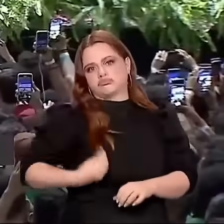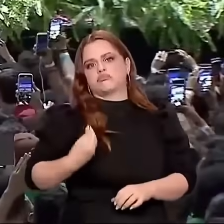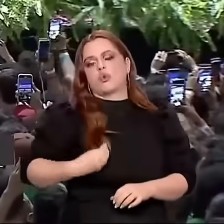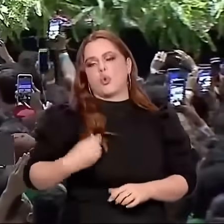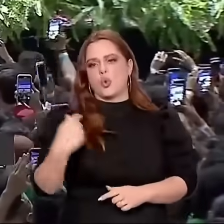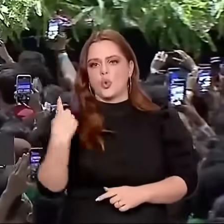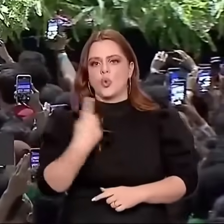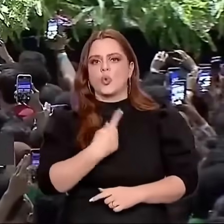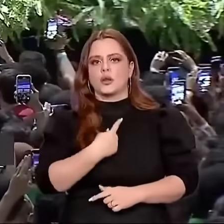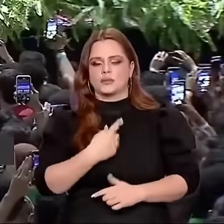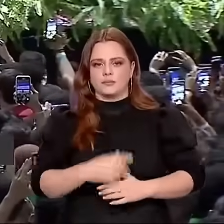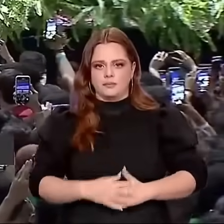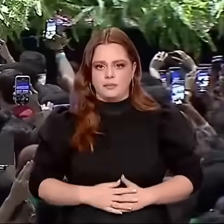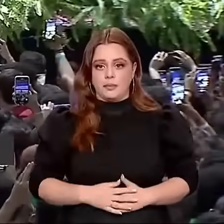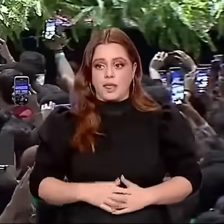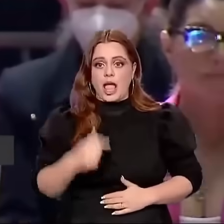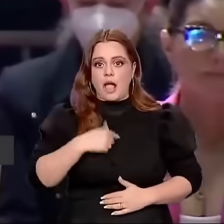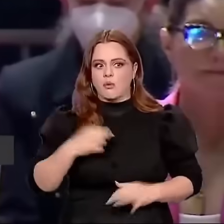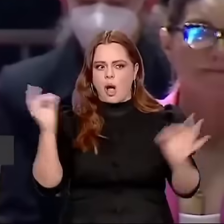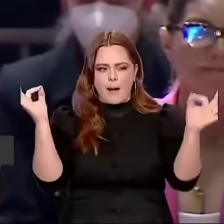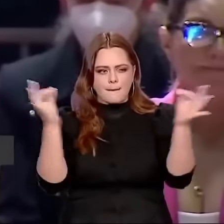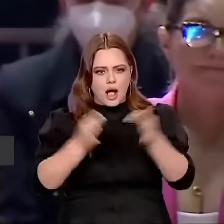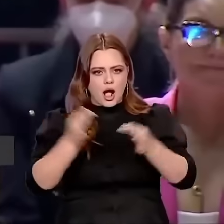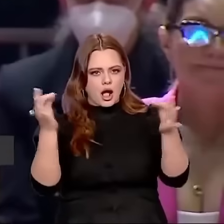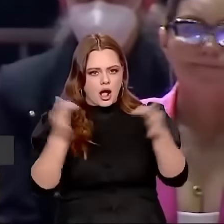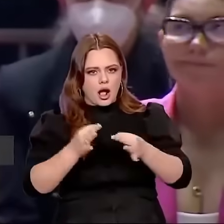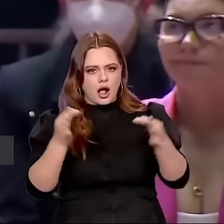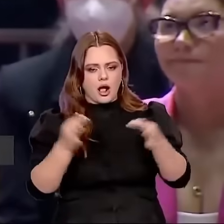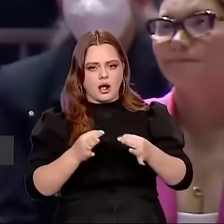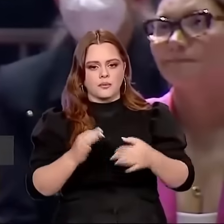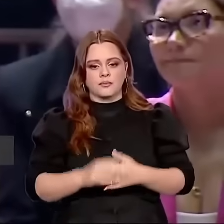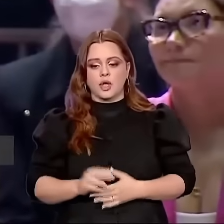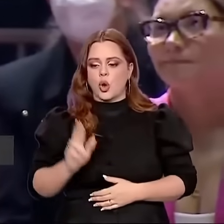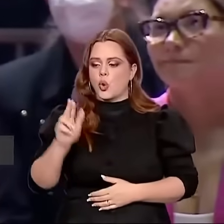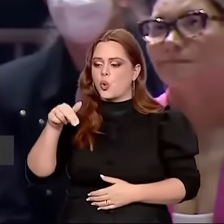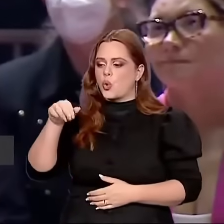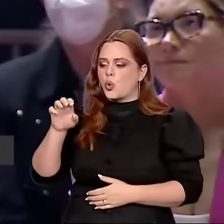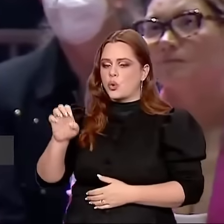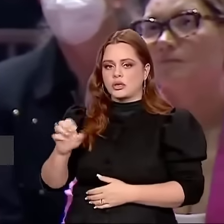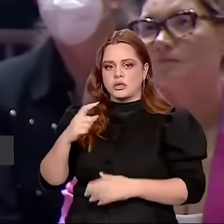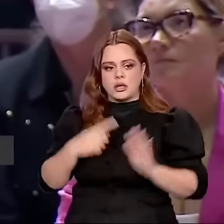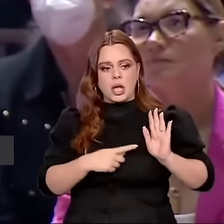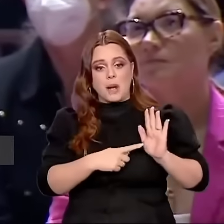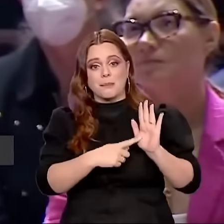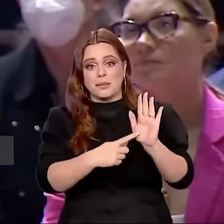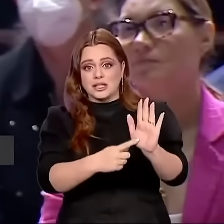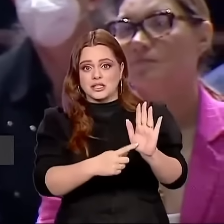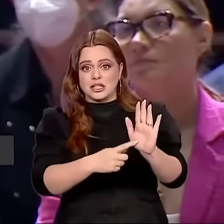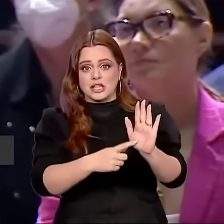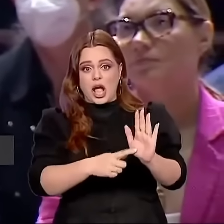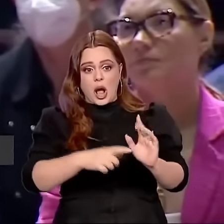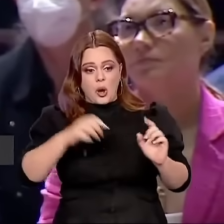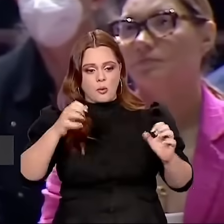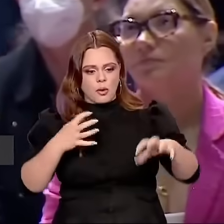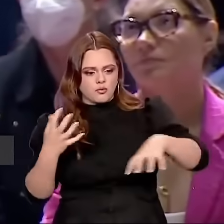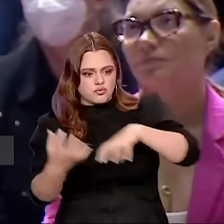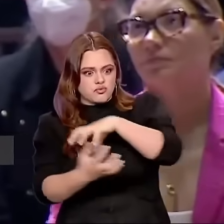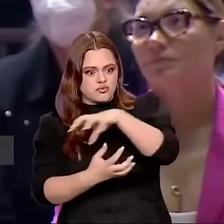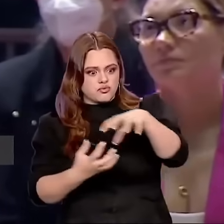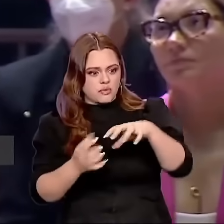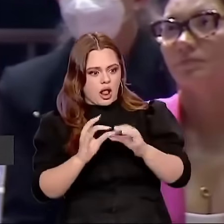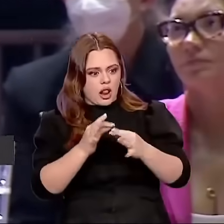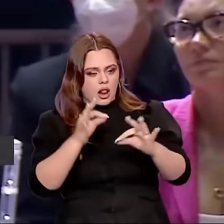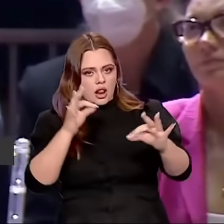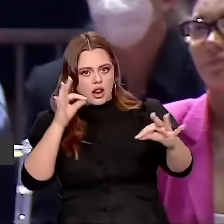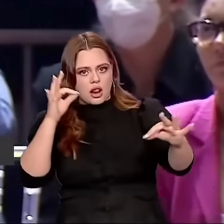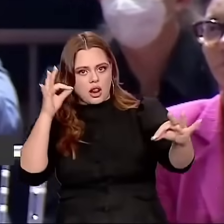Eu acho extraordinário a UNE apresentar uma pauta de reivindicação longa.